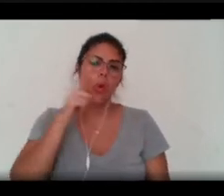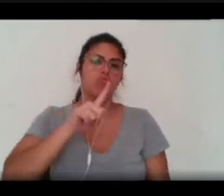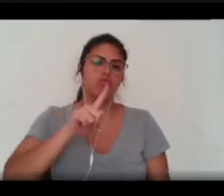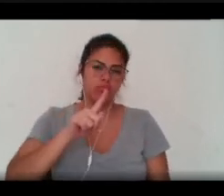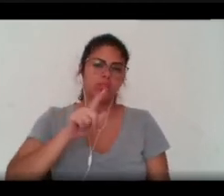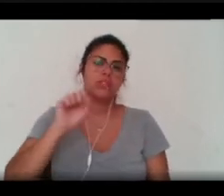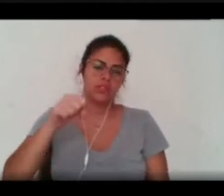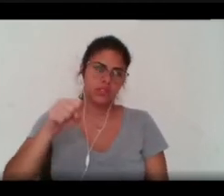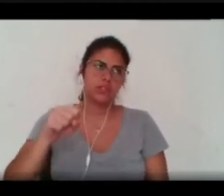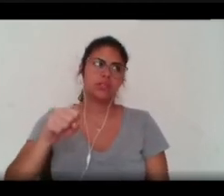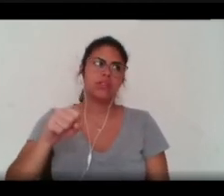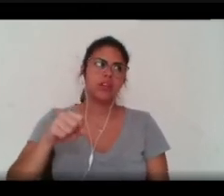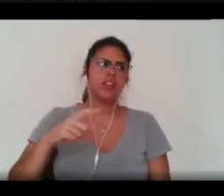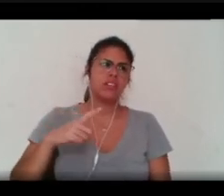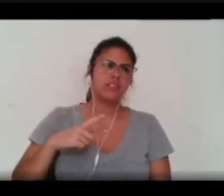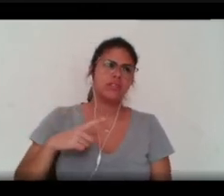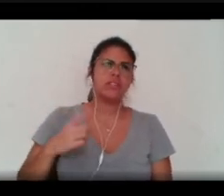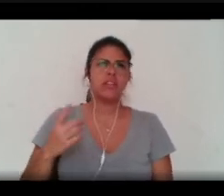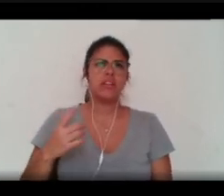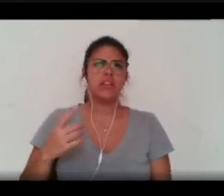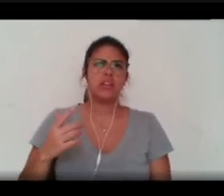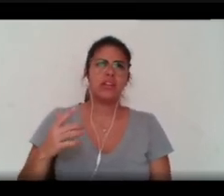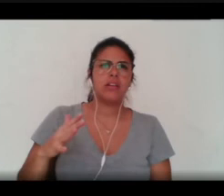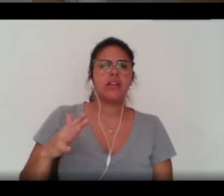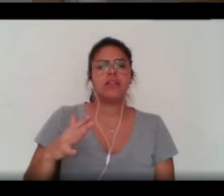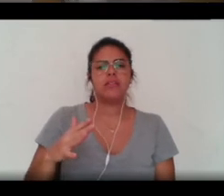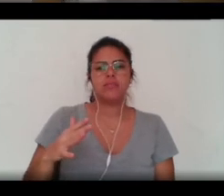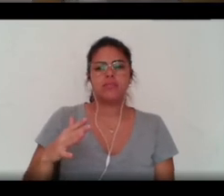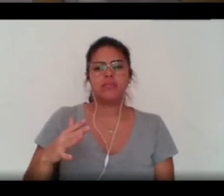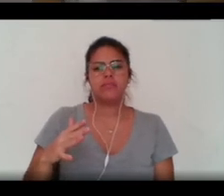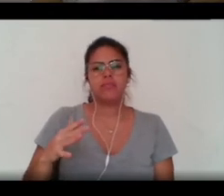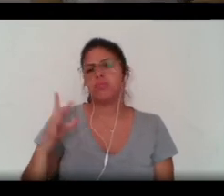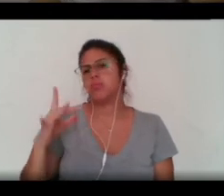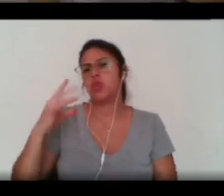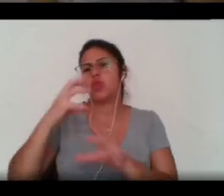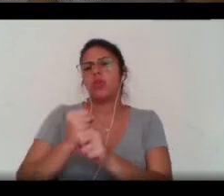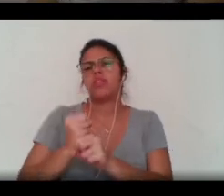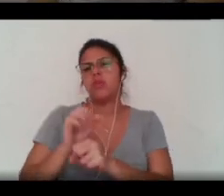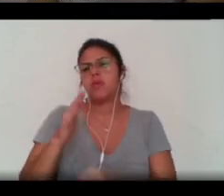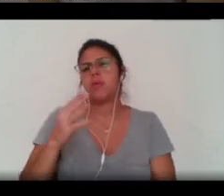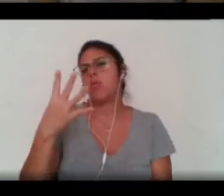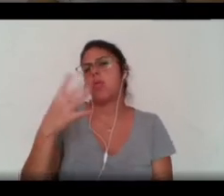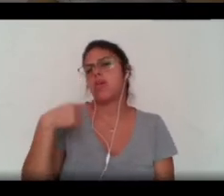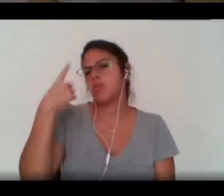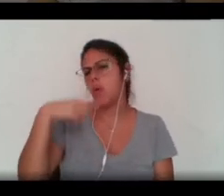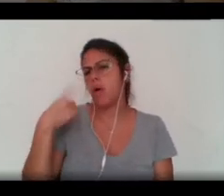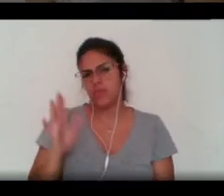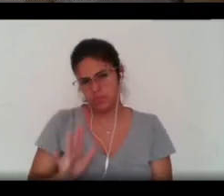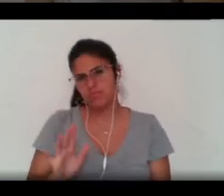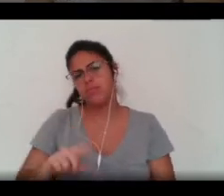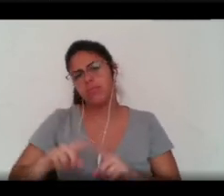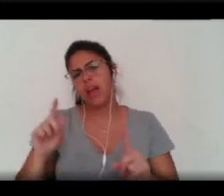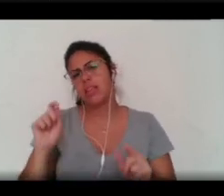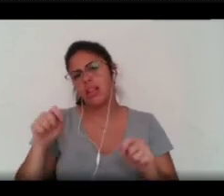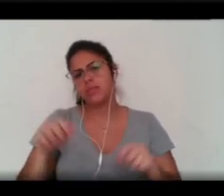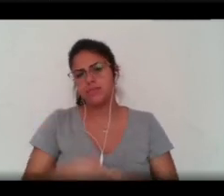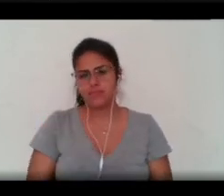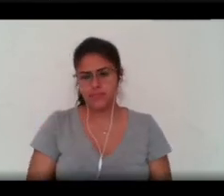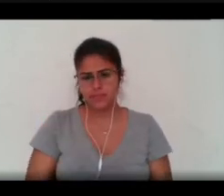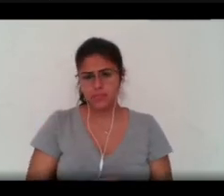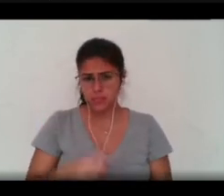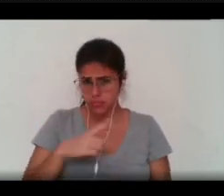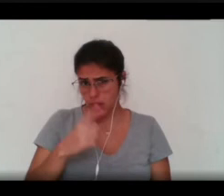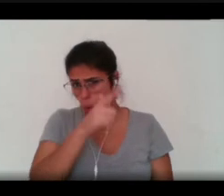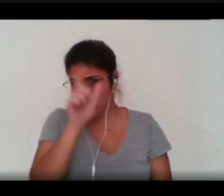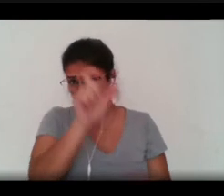4 horas total. Certo. Alguém tem mais alguma pergunta? Professor, eu tenho uma